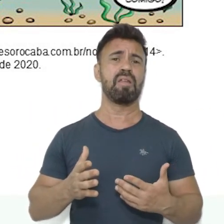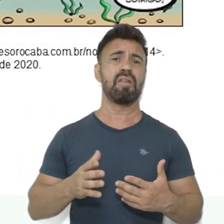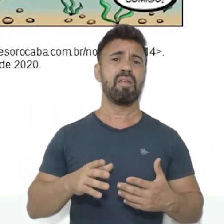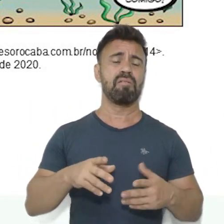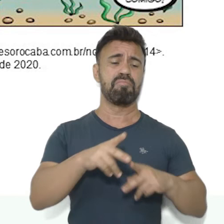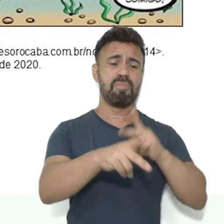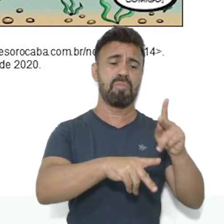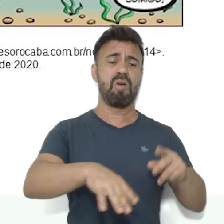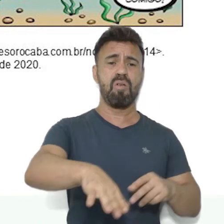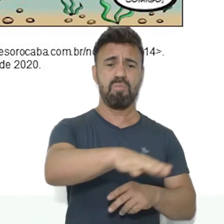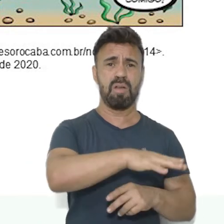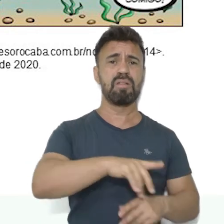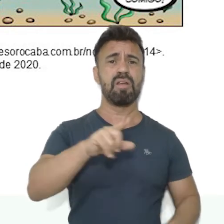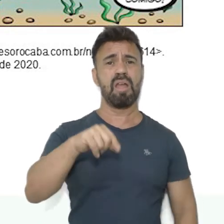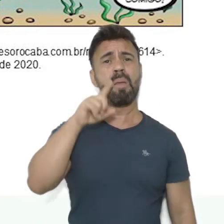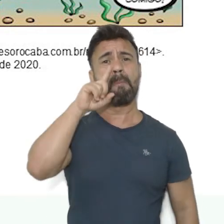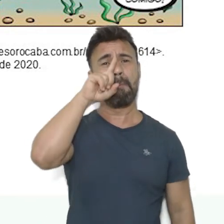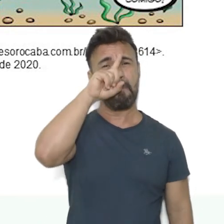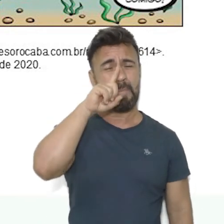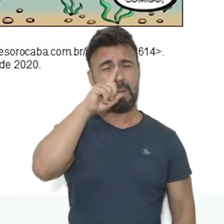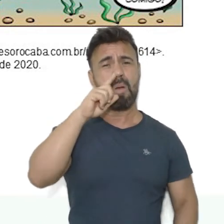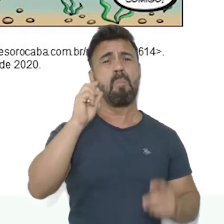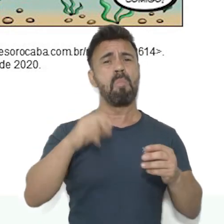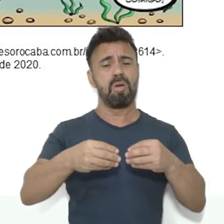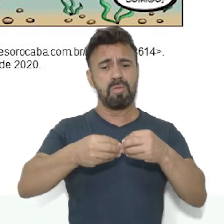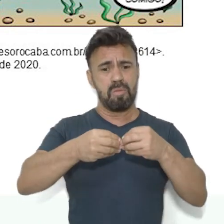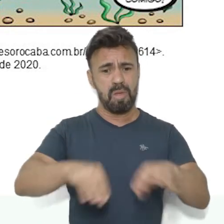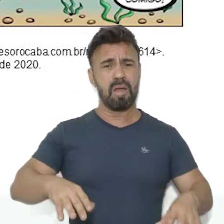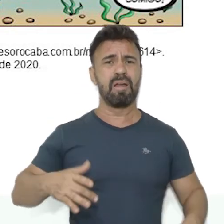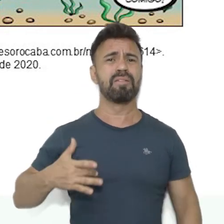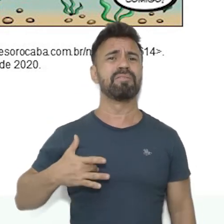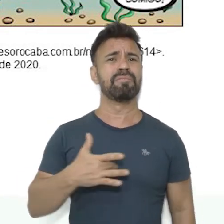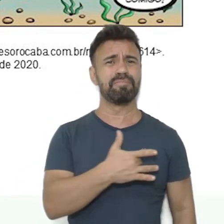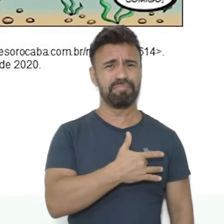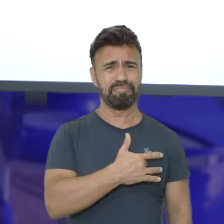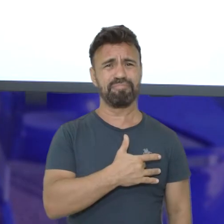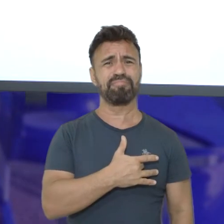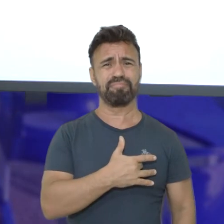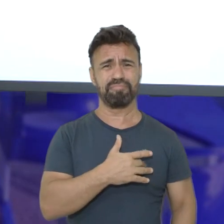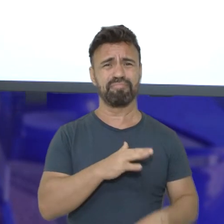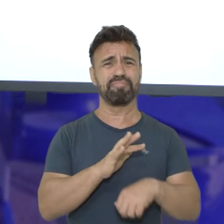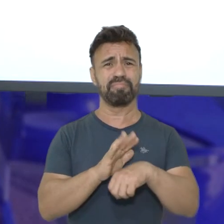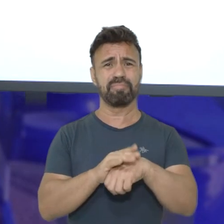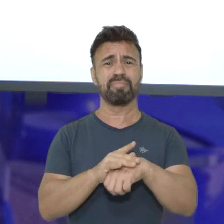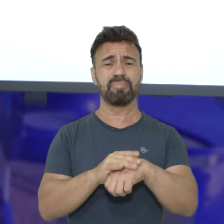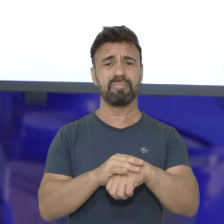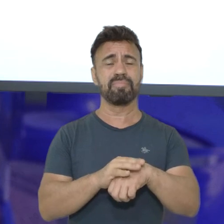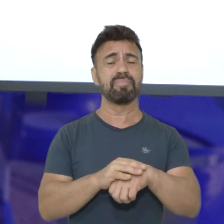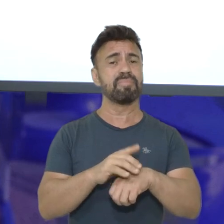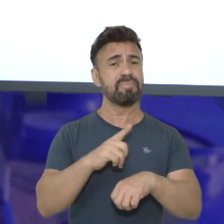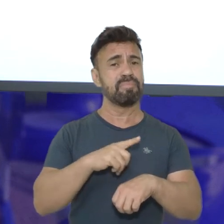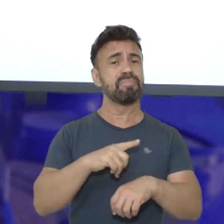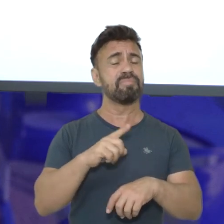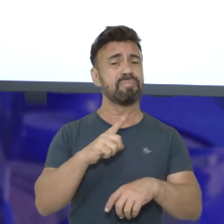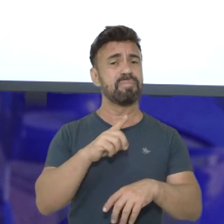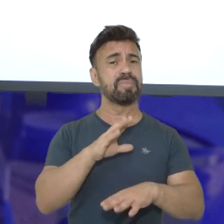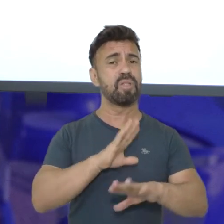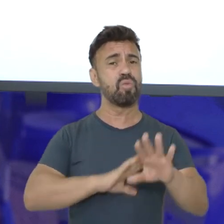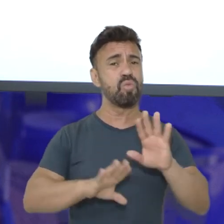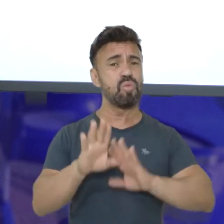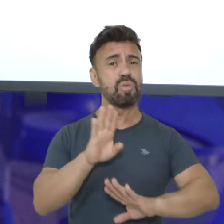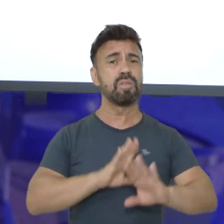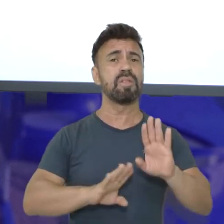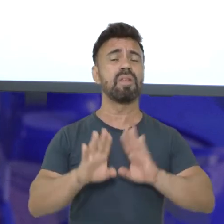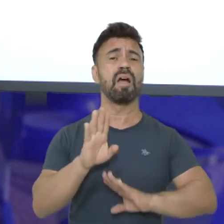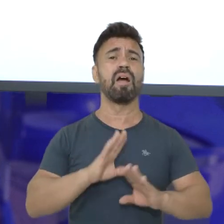população e pode acarretar sérios danos de saúde. Esse tipo de radiação, ela tem essa capacidade de